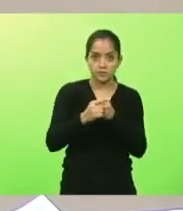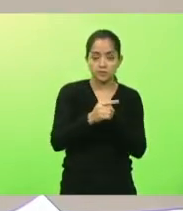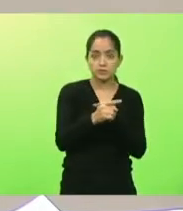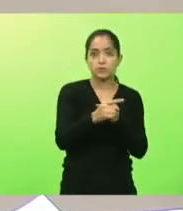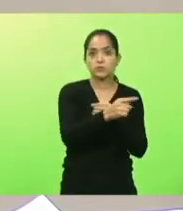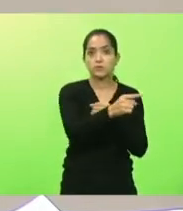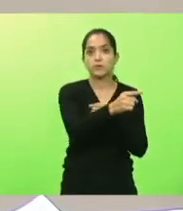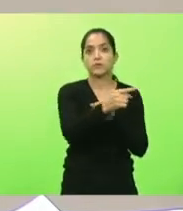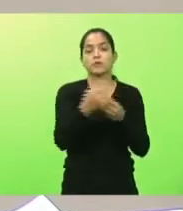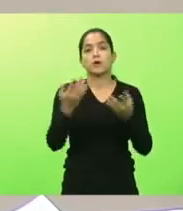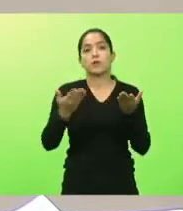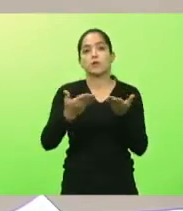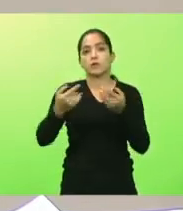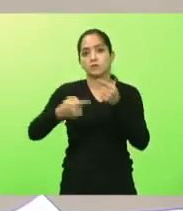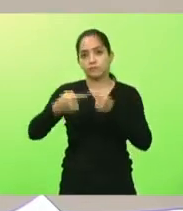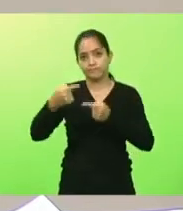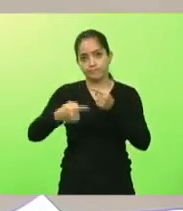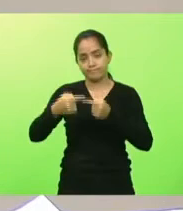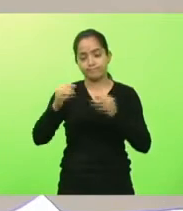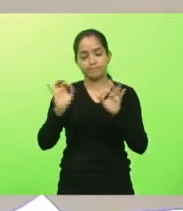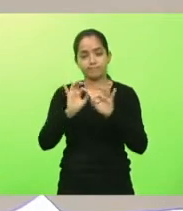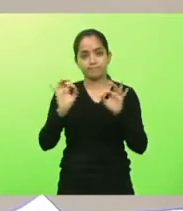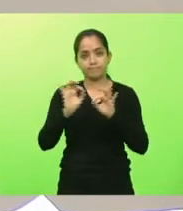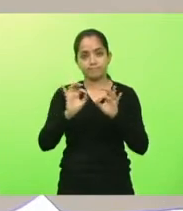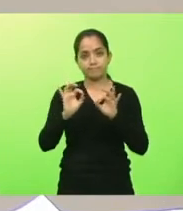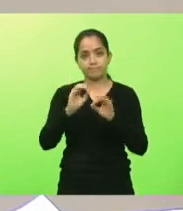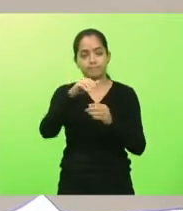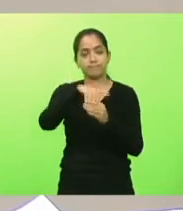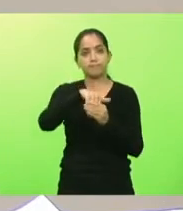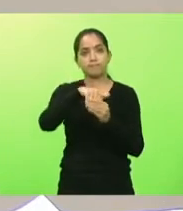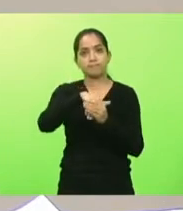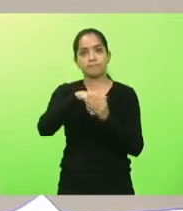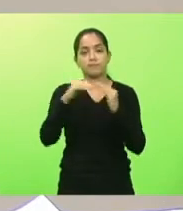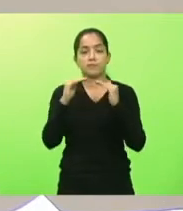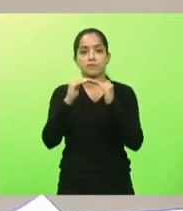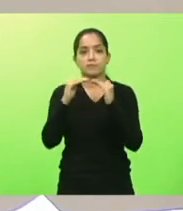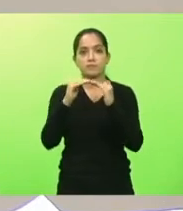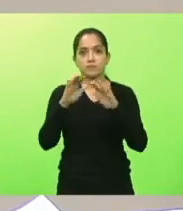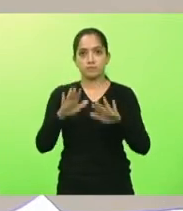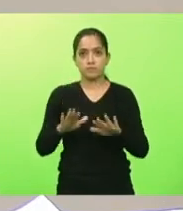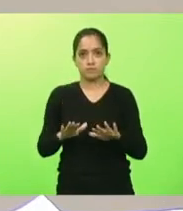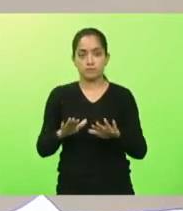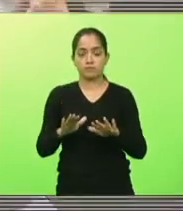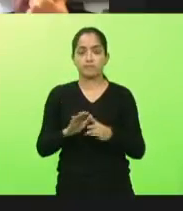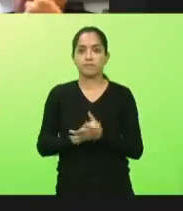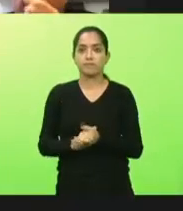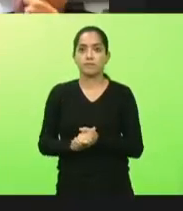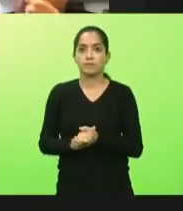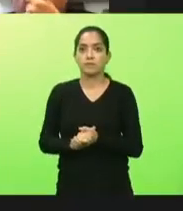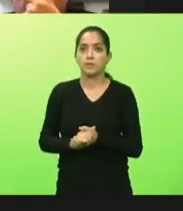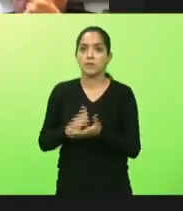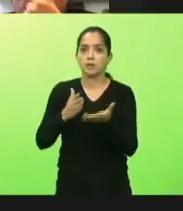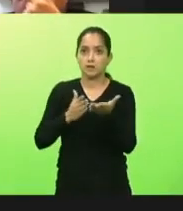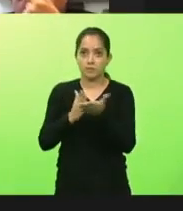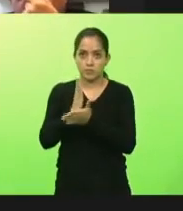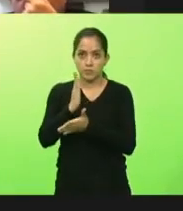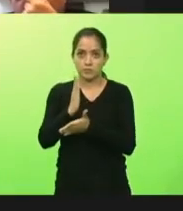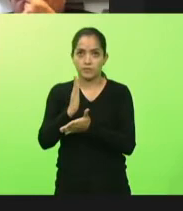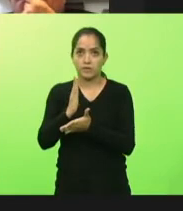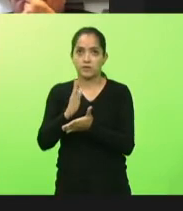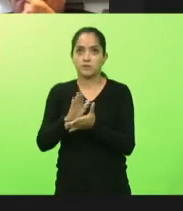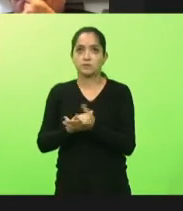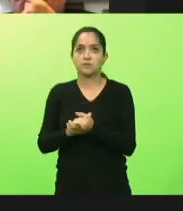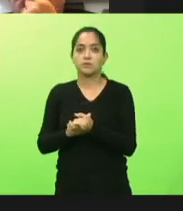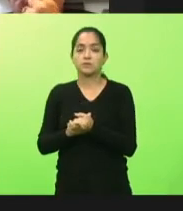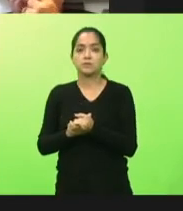respectivamente, em discussão. Não havendo quem queira discutir, é em votação. Deputados que aprovam, permaneçam como se encontram. Aprovado por